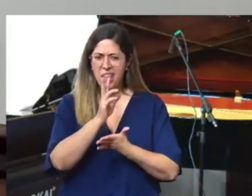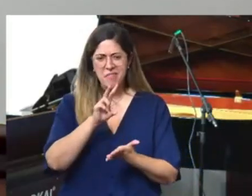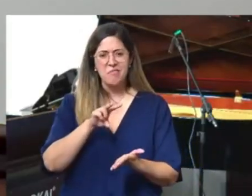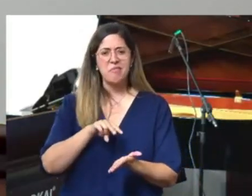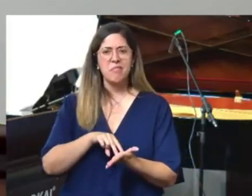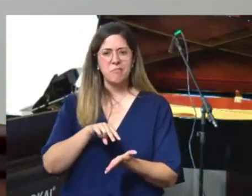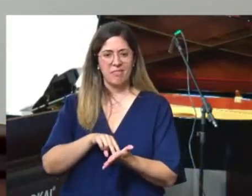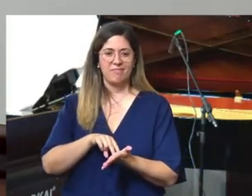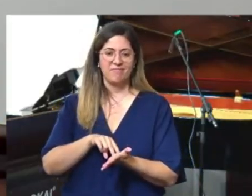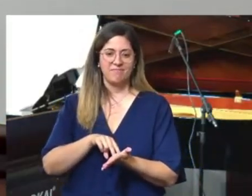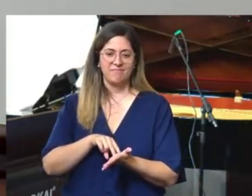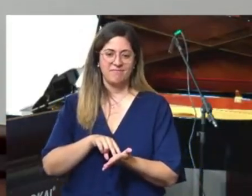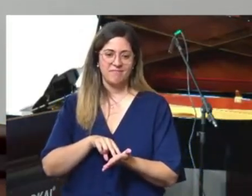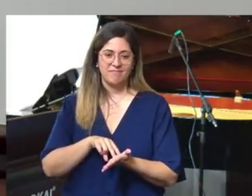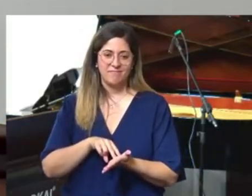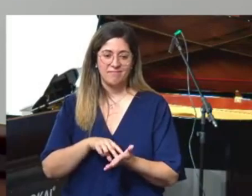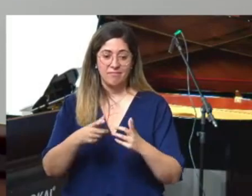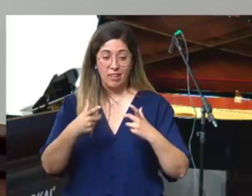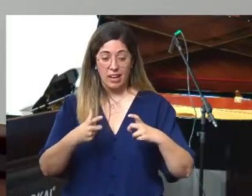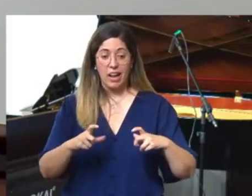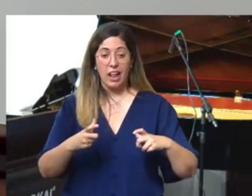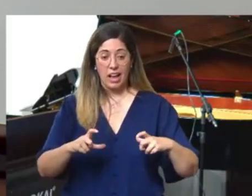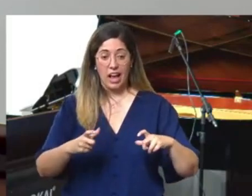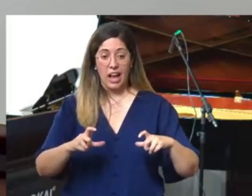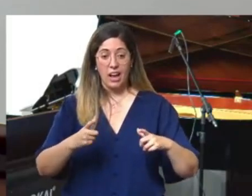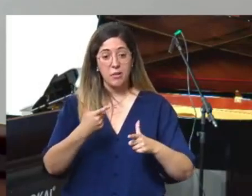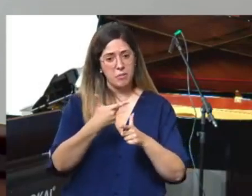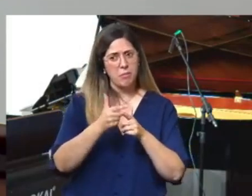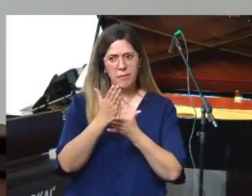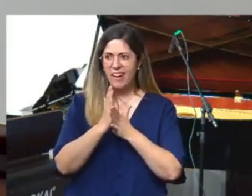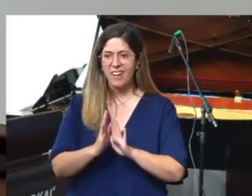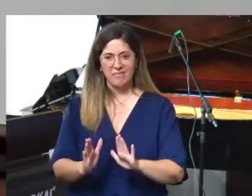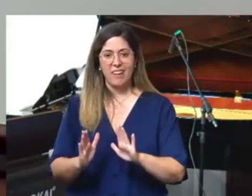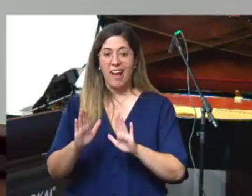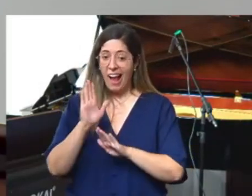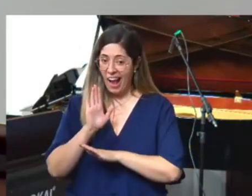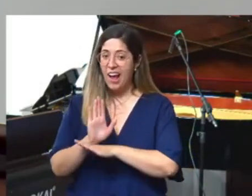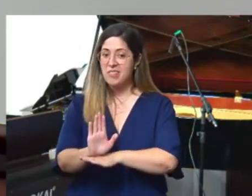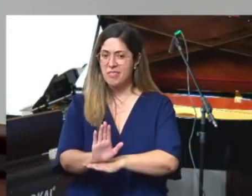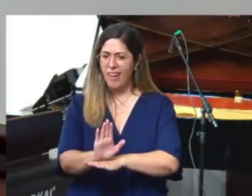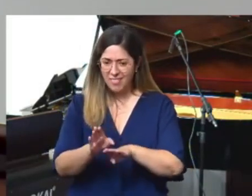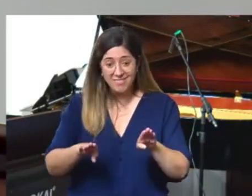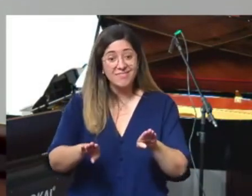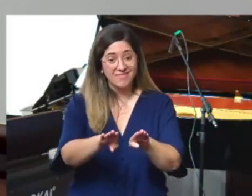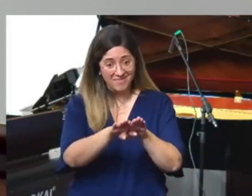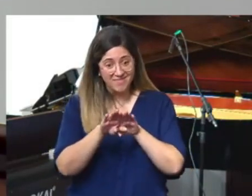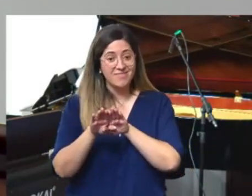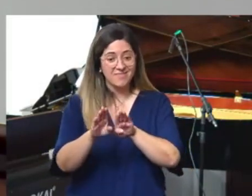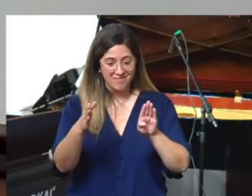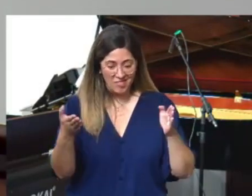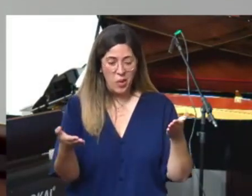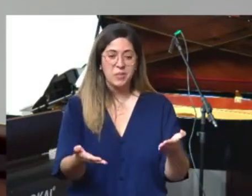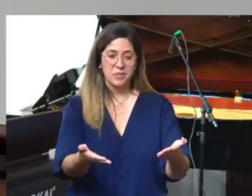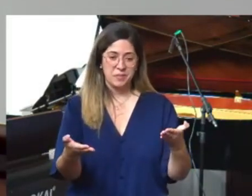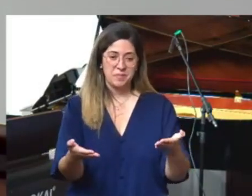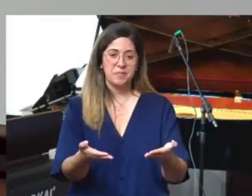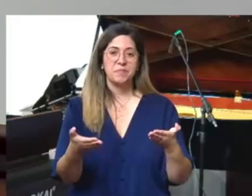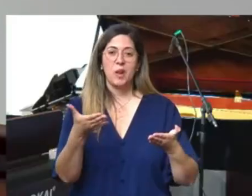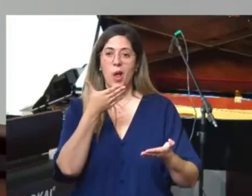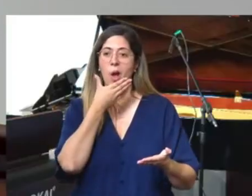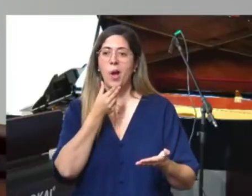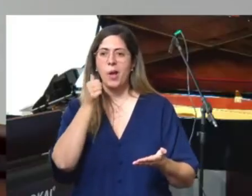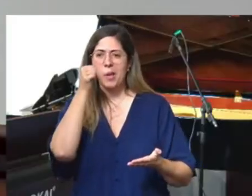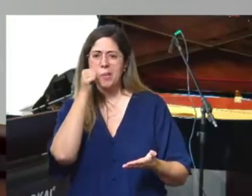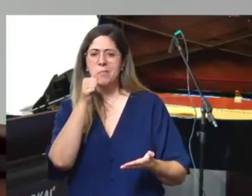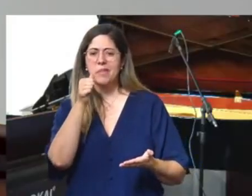igreja, ali em Creta, para tratar aquele problema no nosso meio, para que homens e